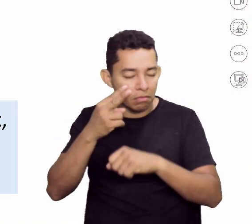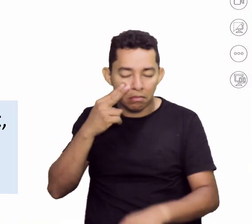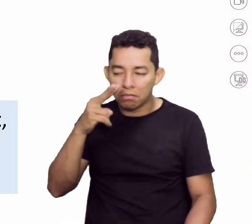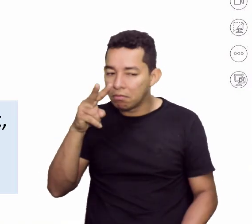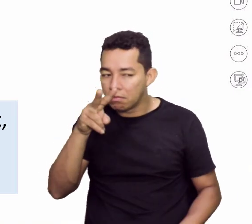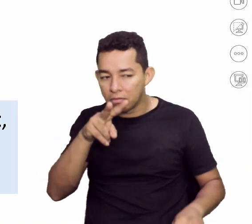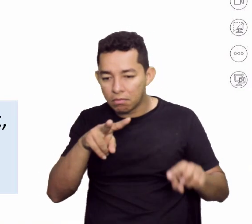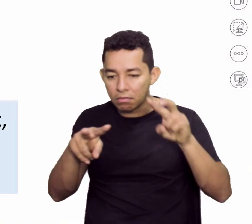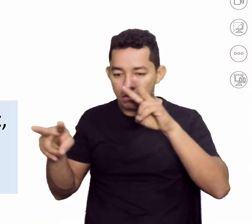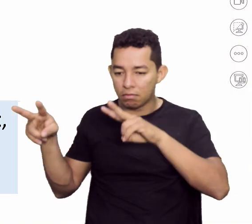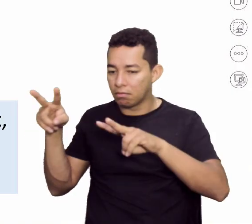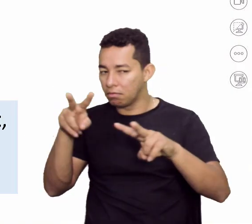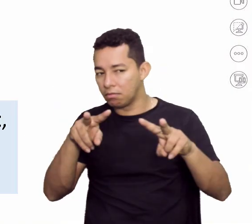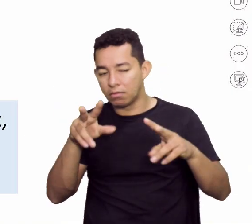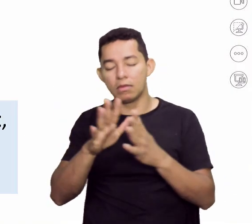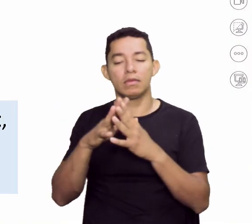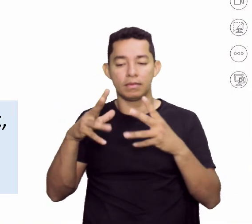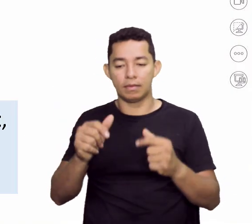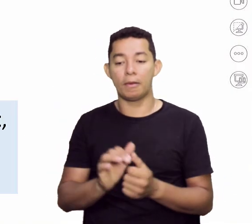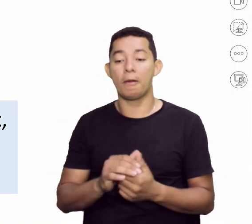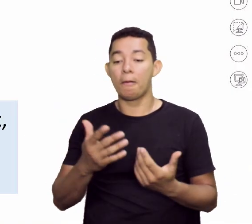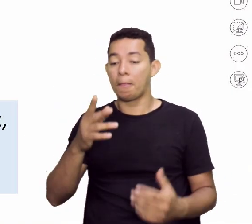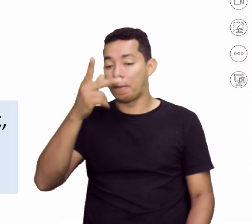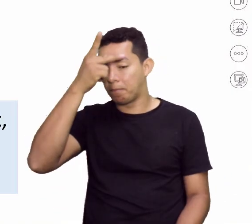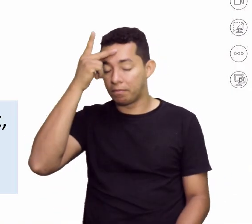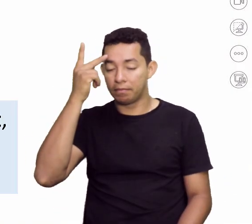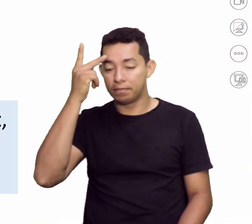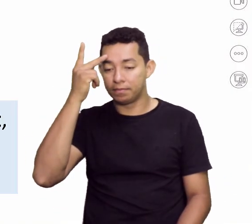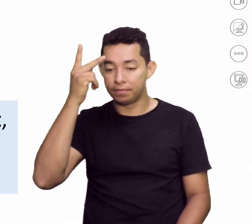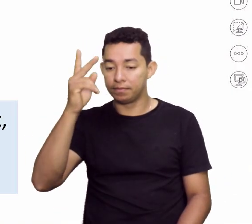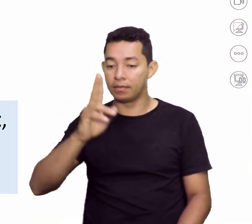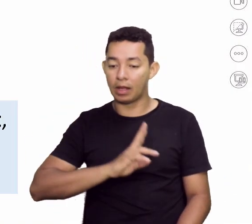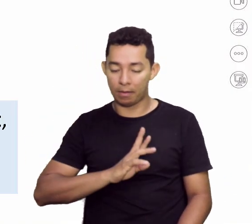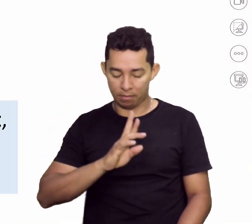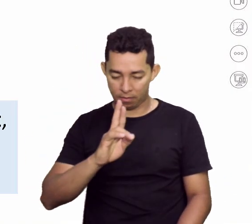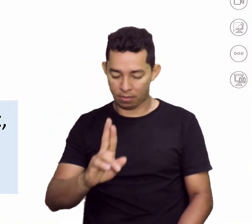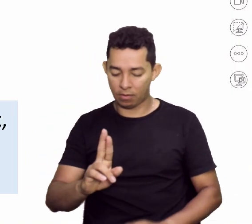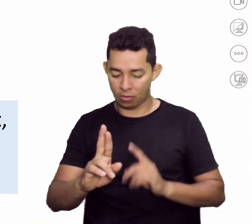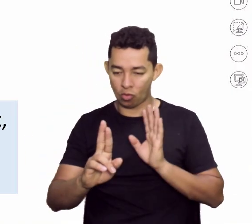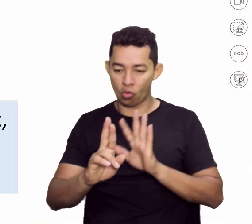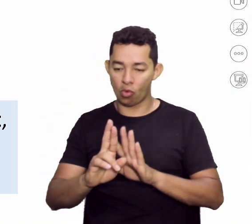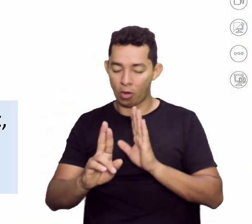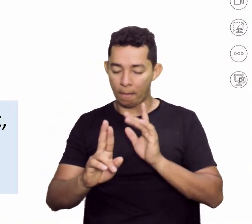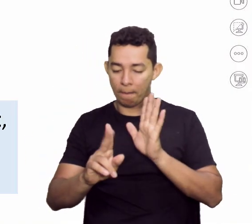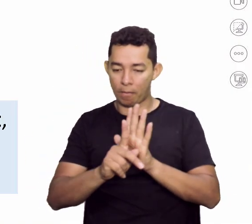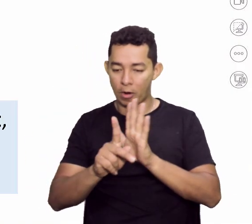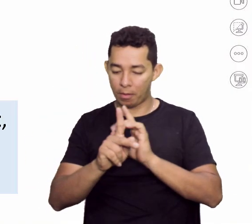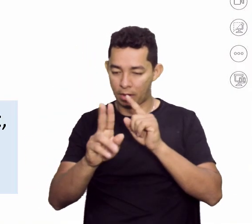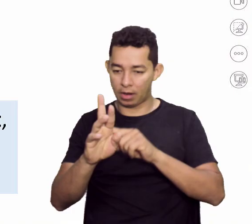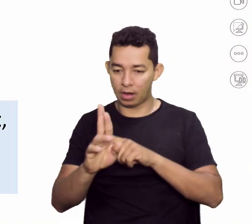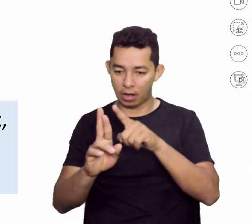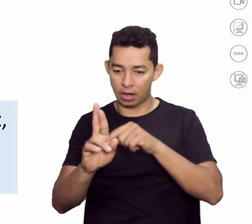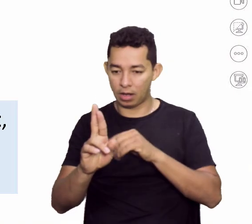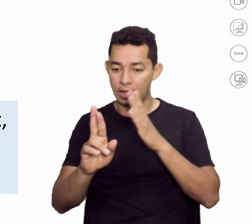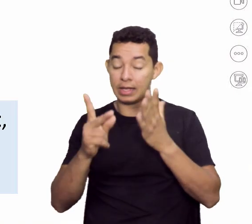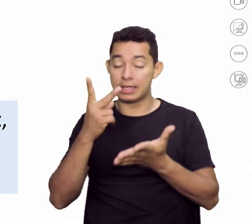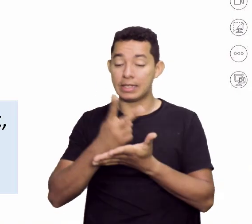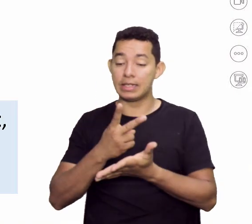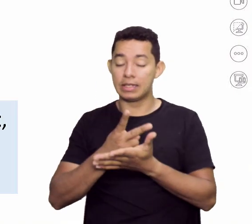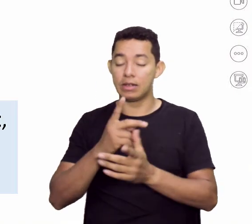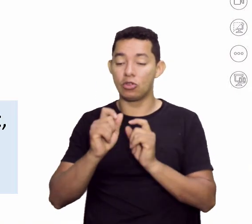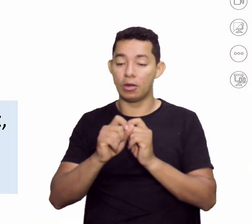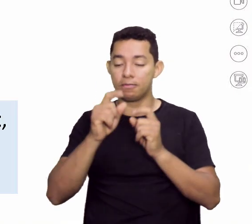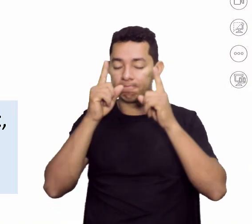pessoa dedicada à religião, né, submetida ali dentro daqueles parâmetros, ele estava sempre